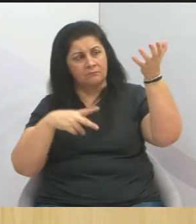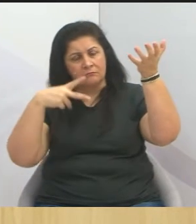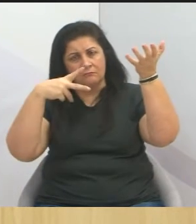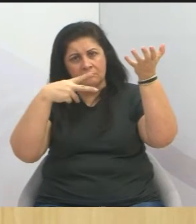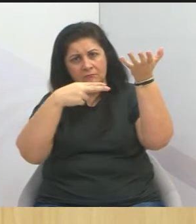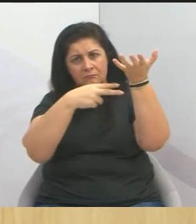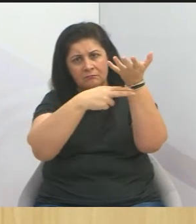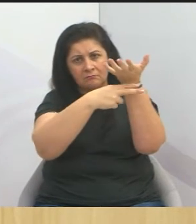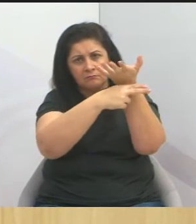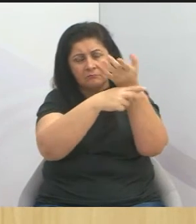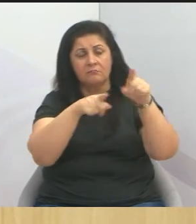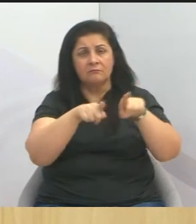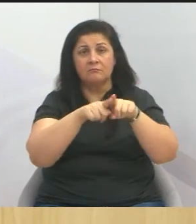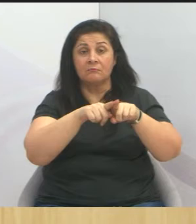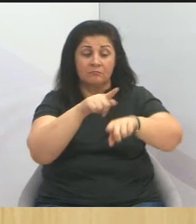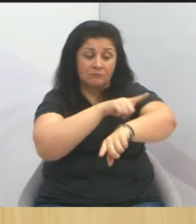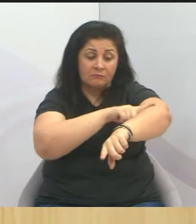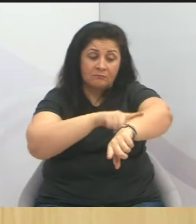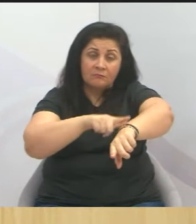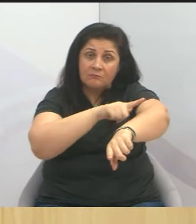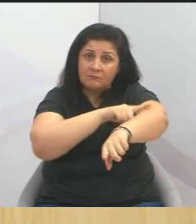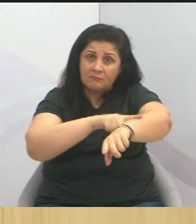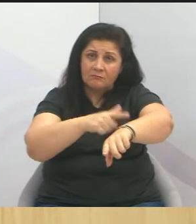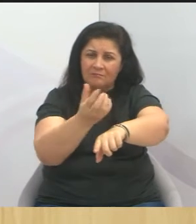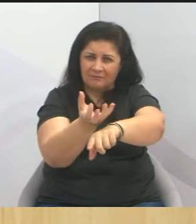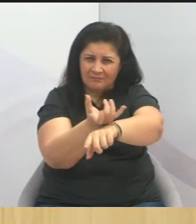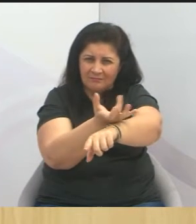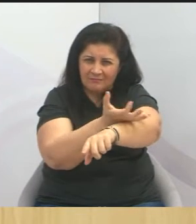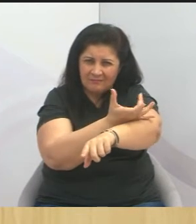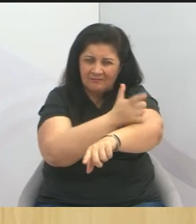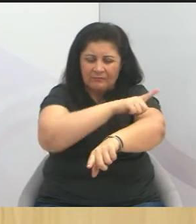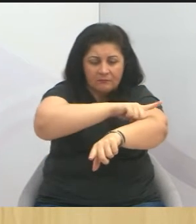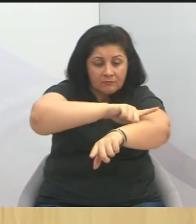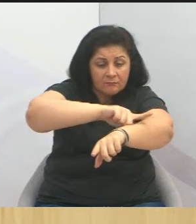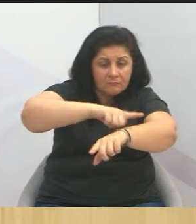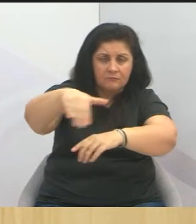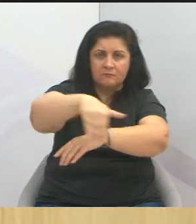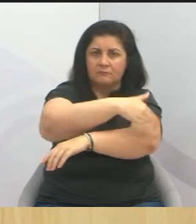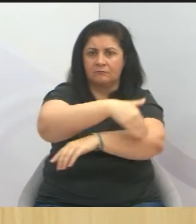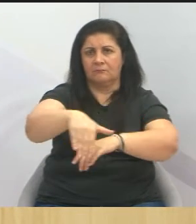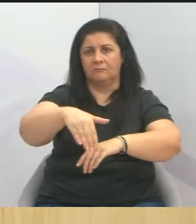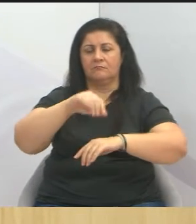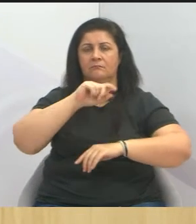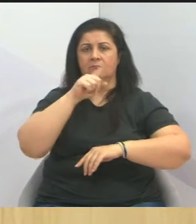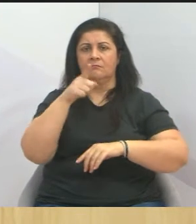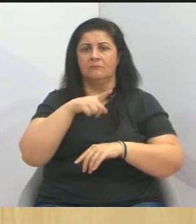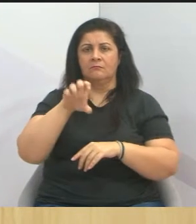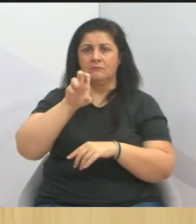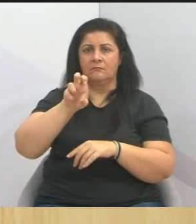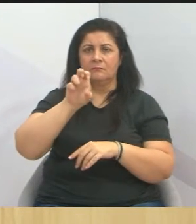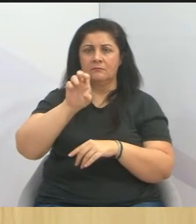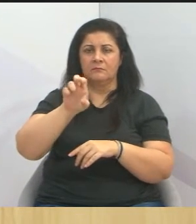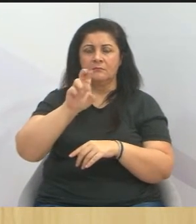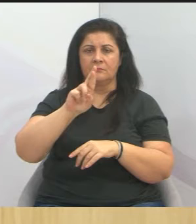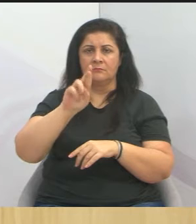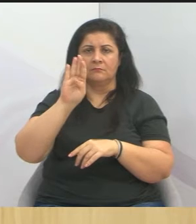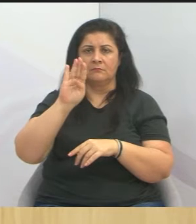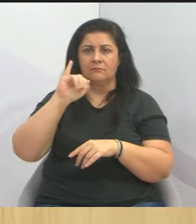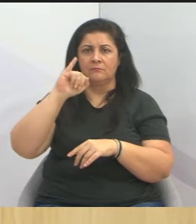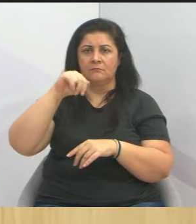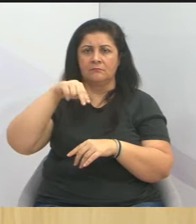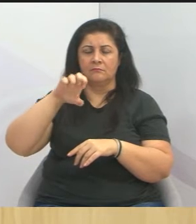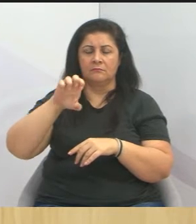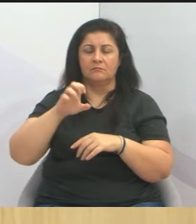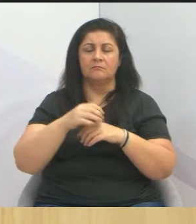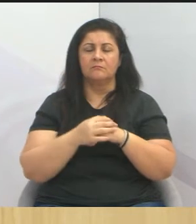árvores e limpeza do mato nas margens da rodovia General euryale de Jesus Zerbini especialmente no trecho